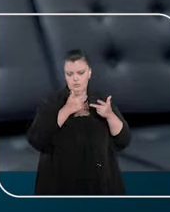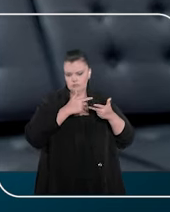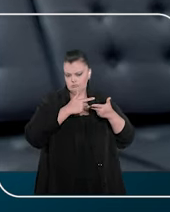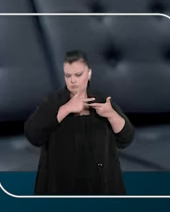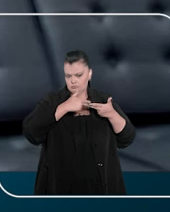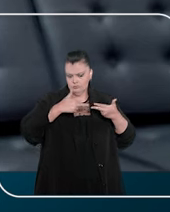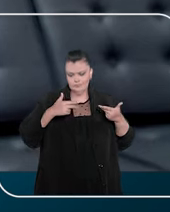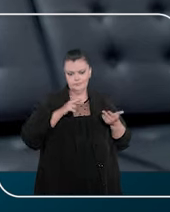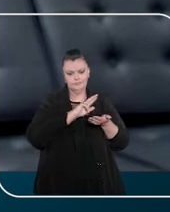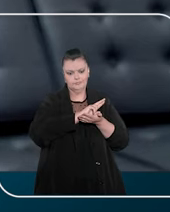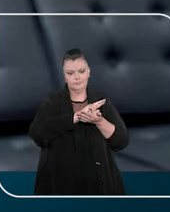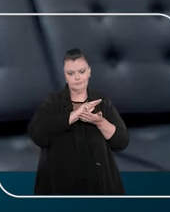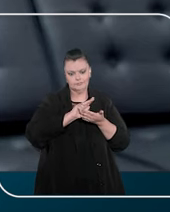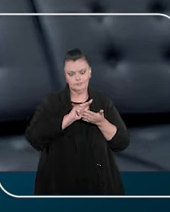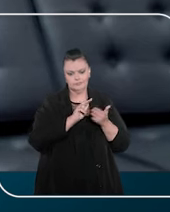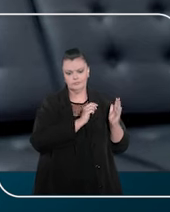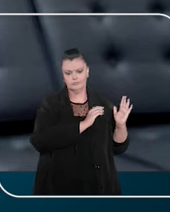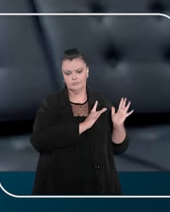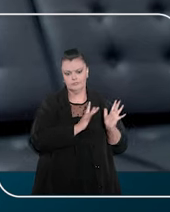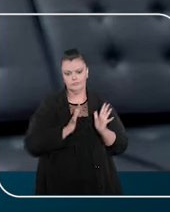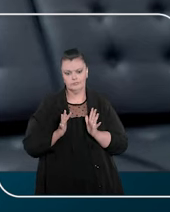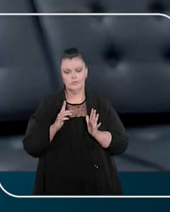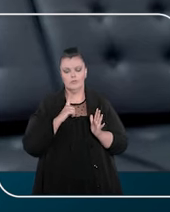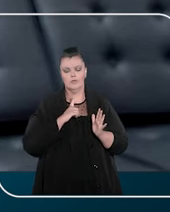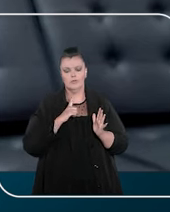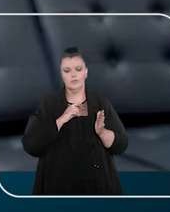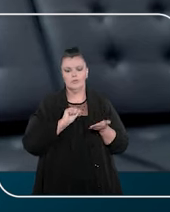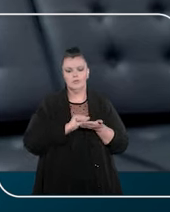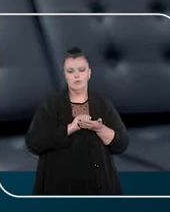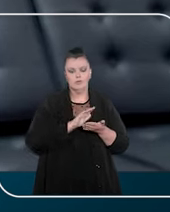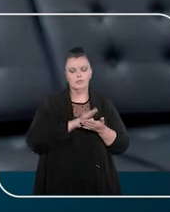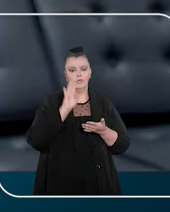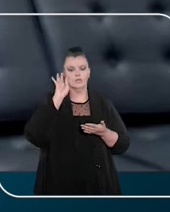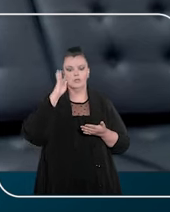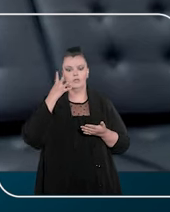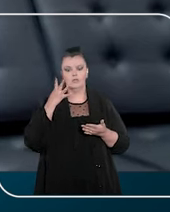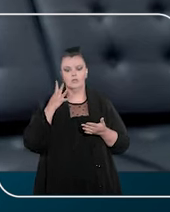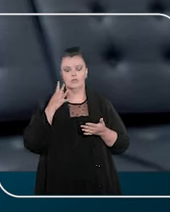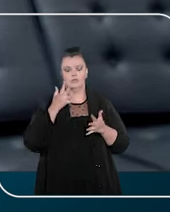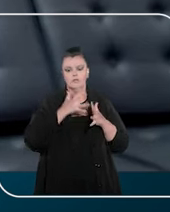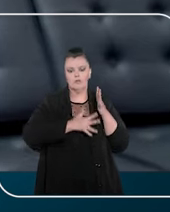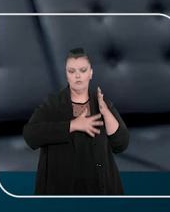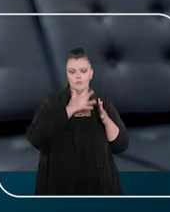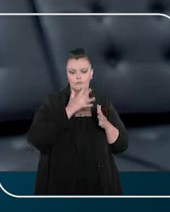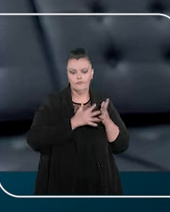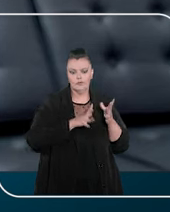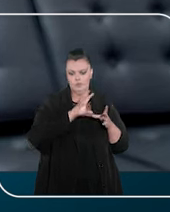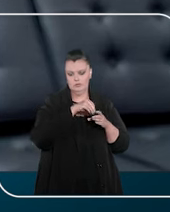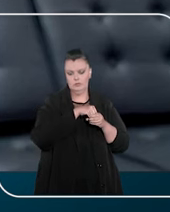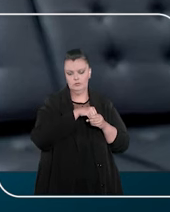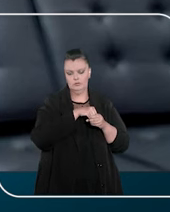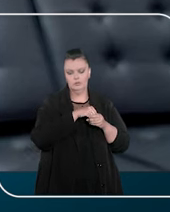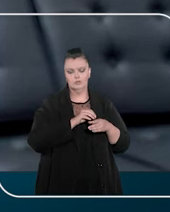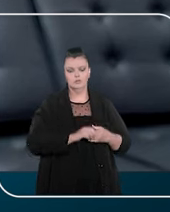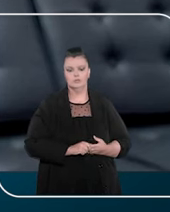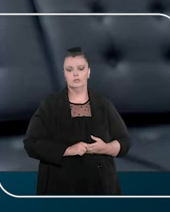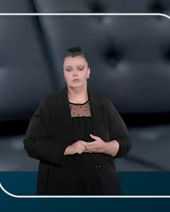né, dos meios alternativos de resolução de conflitos, de demandas, são